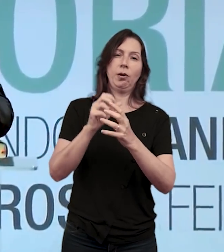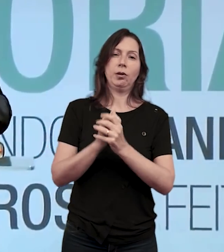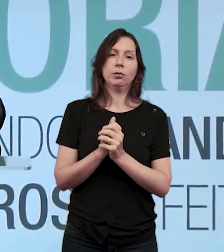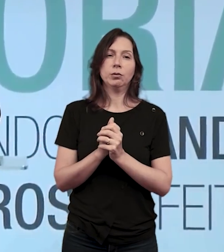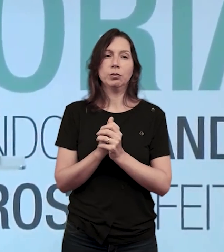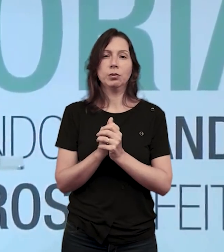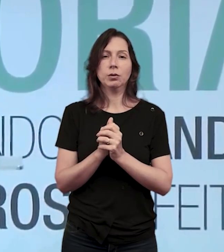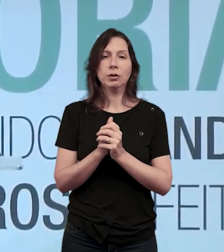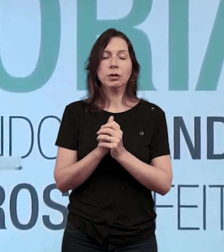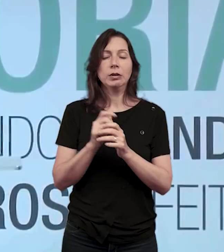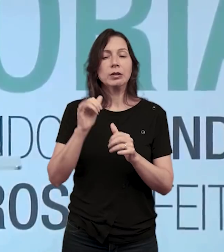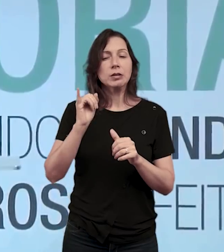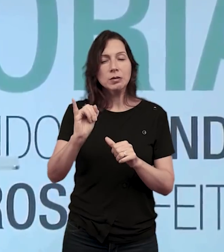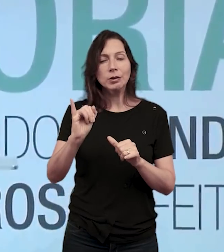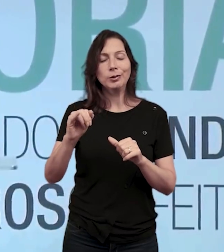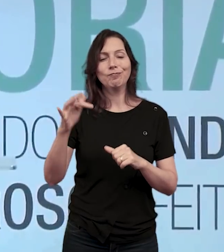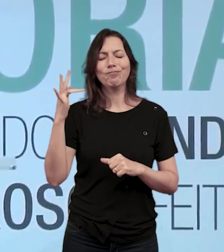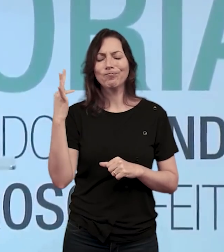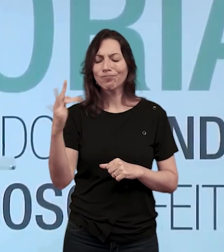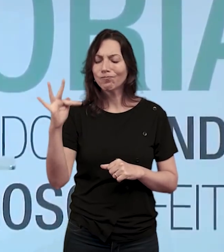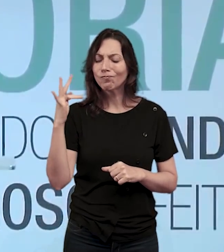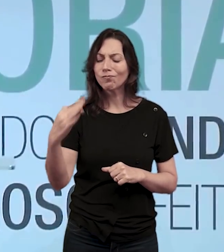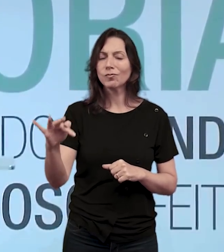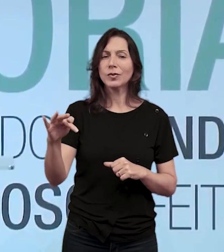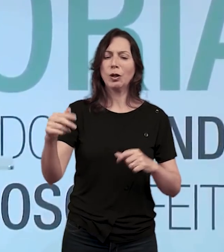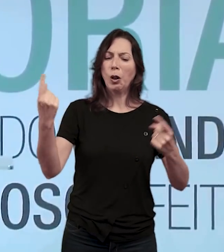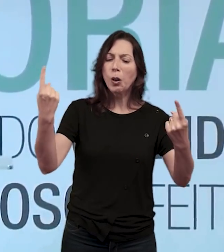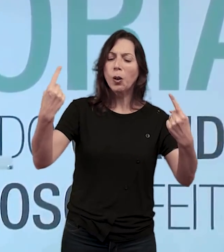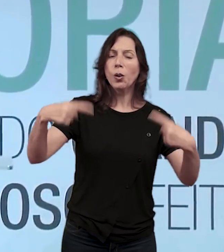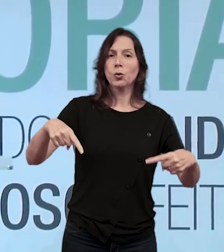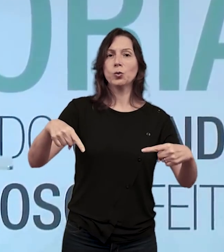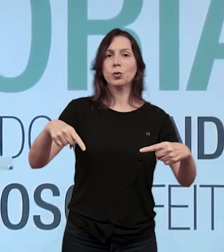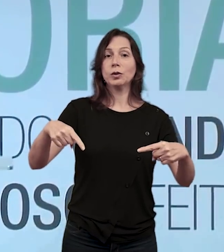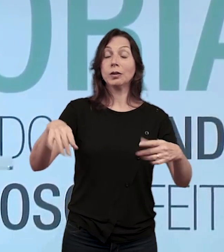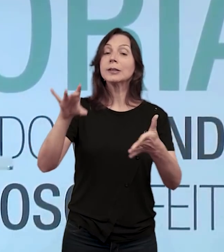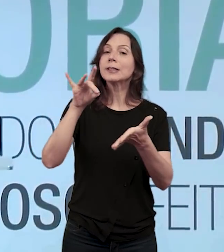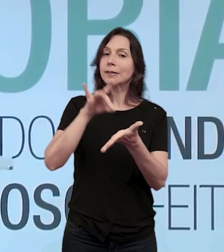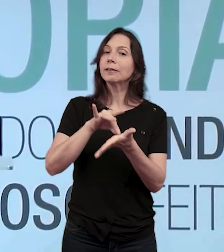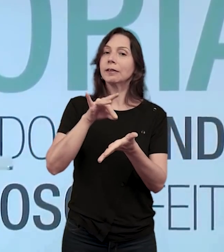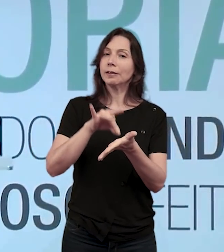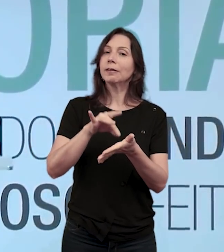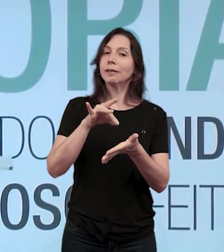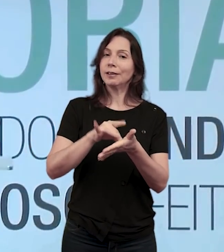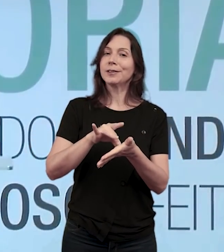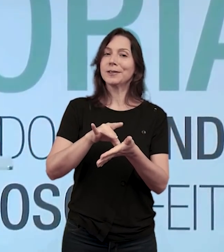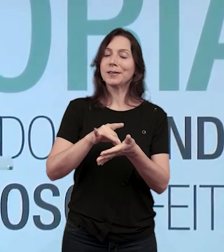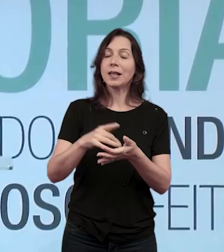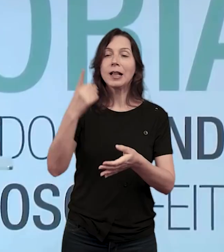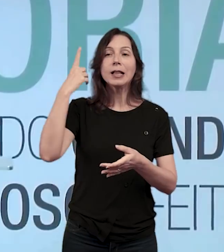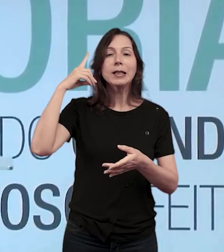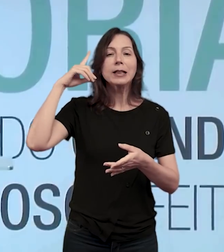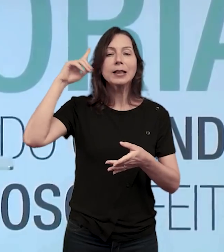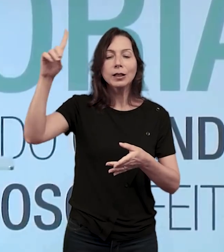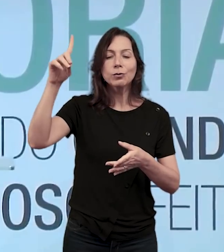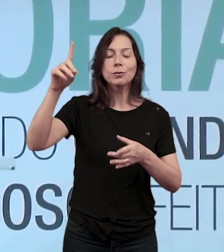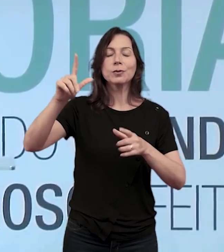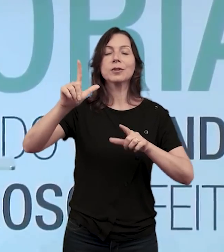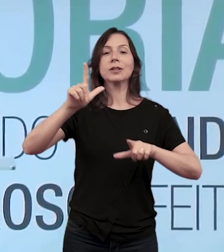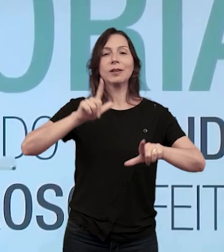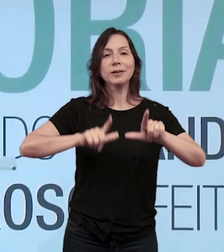se está pegando a dor, se está passando alguma luta, pode ter certeza, Deus está trabalhando.